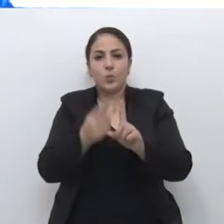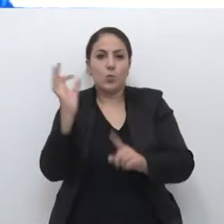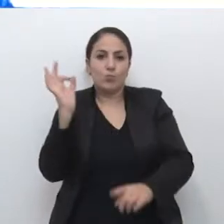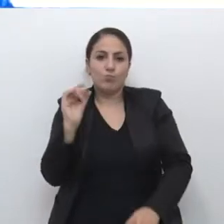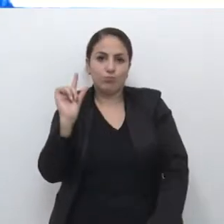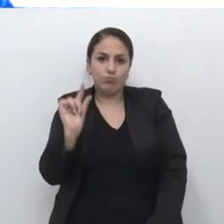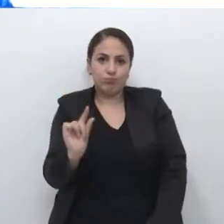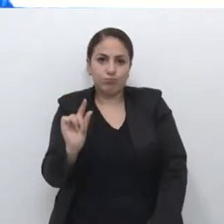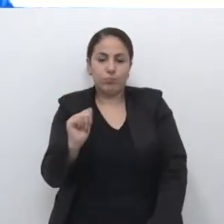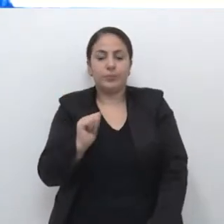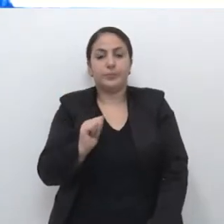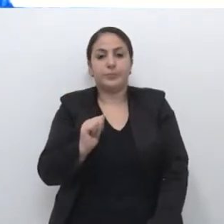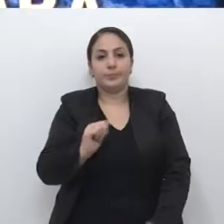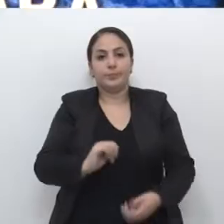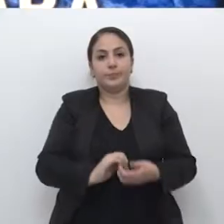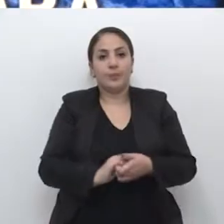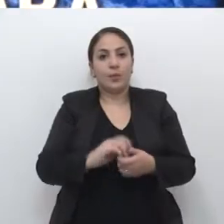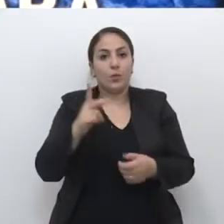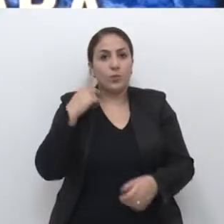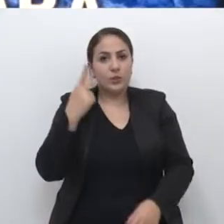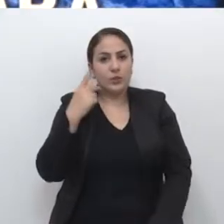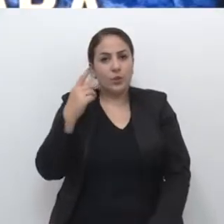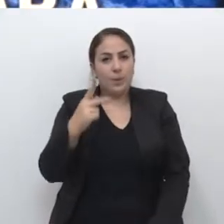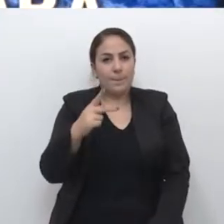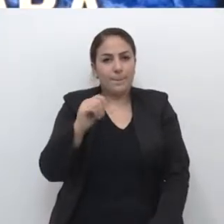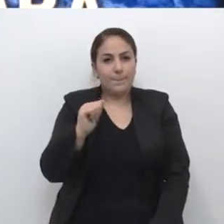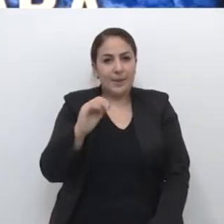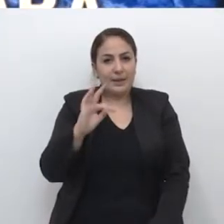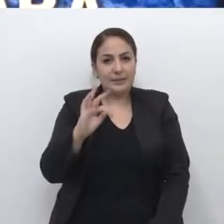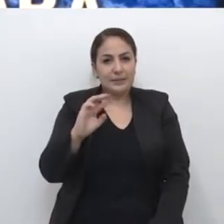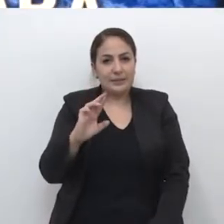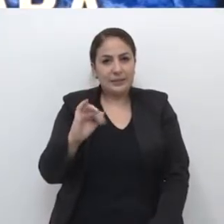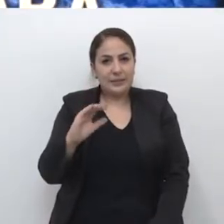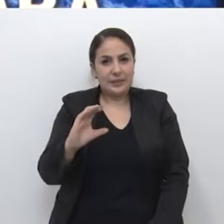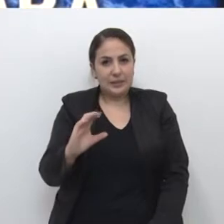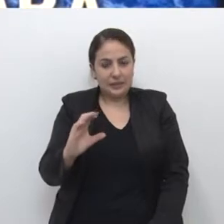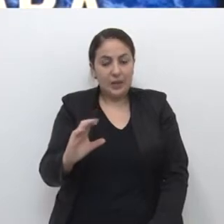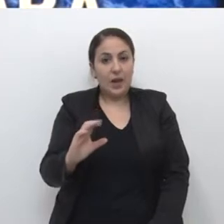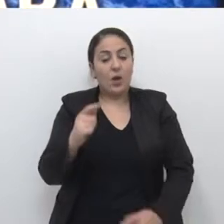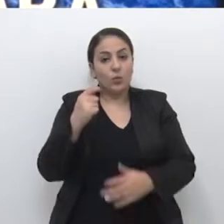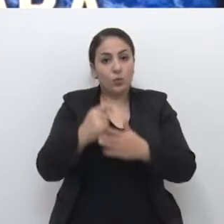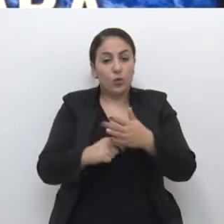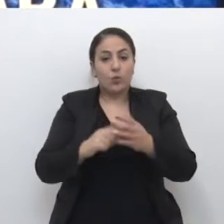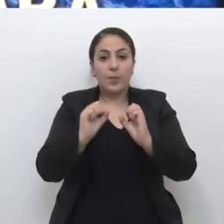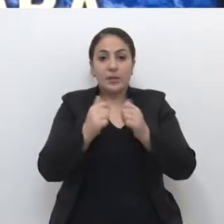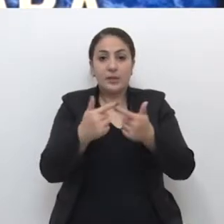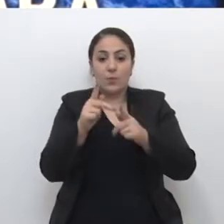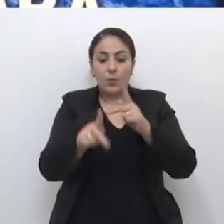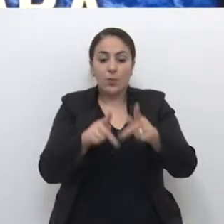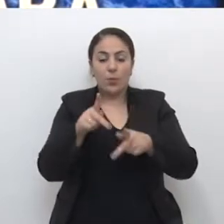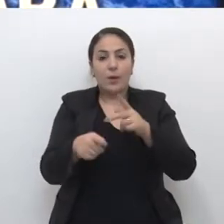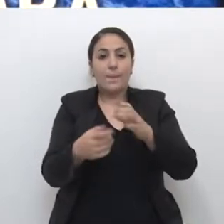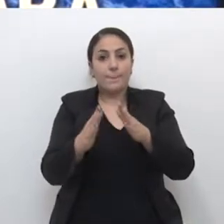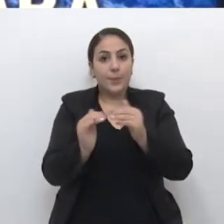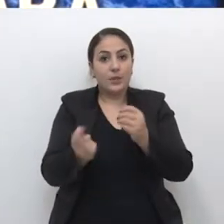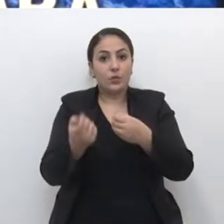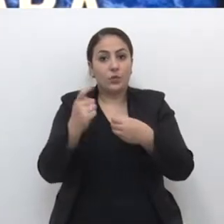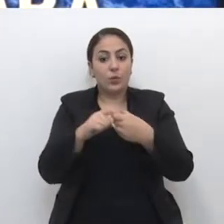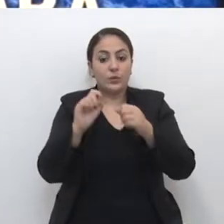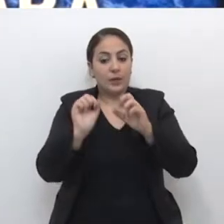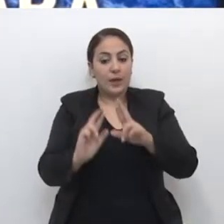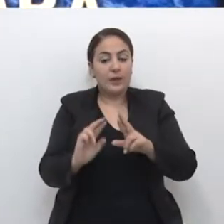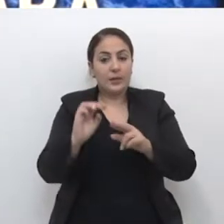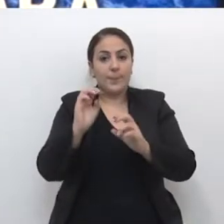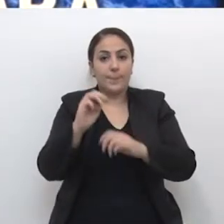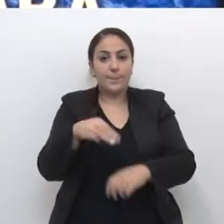menor índice de vacinação. O vereador Patrick Cavalcante é autor de uma ação popular que pede a retomada da área